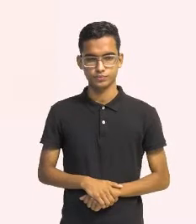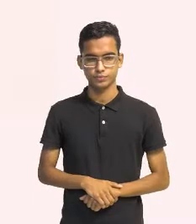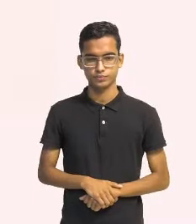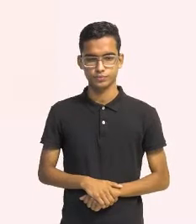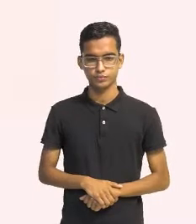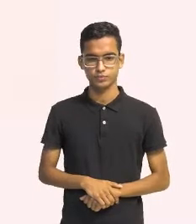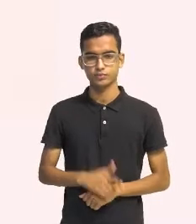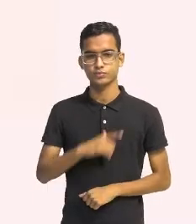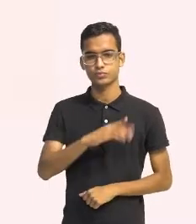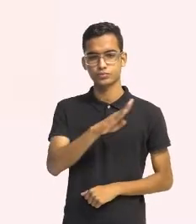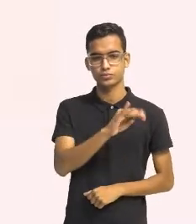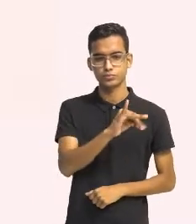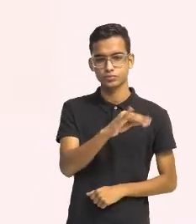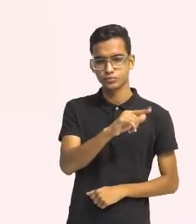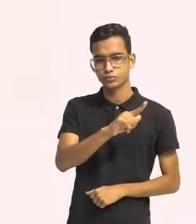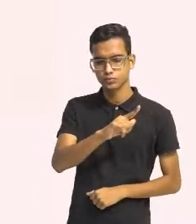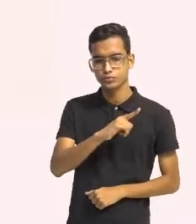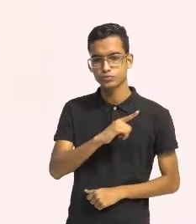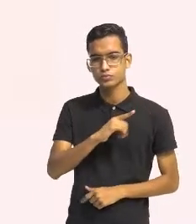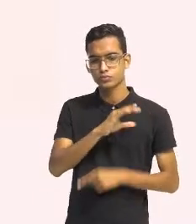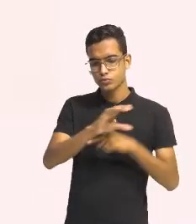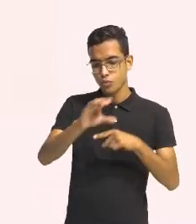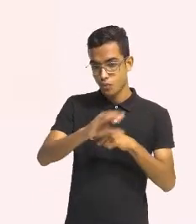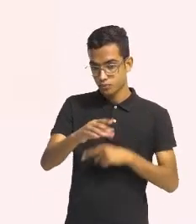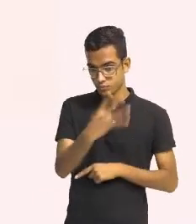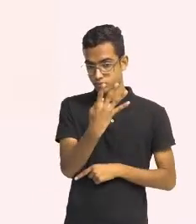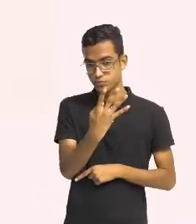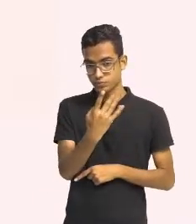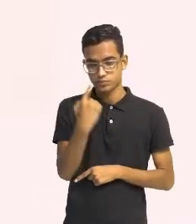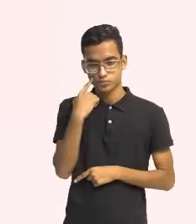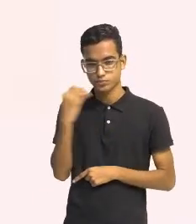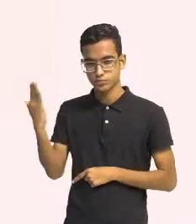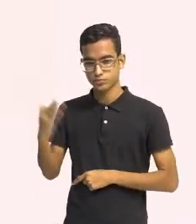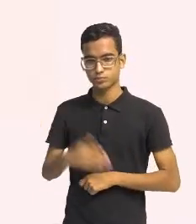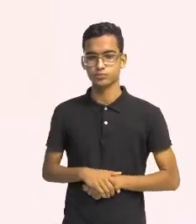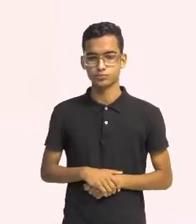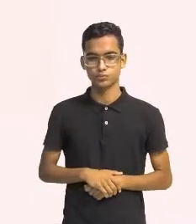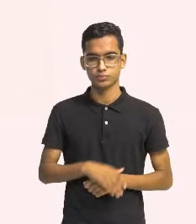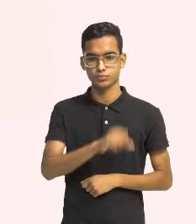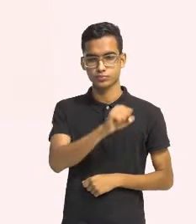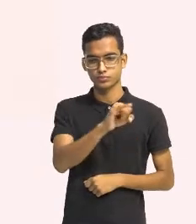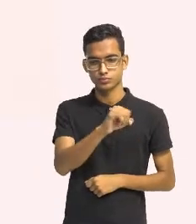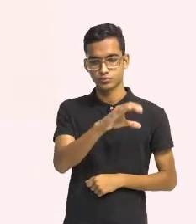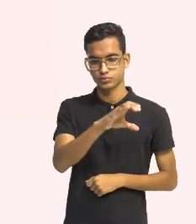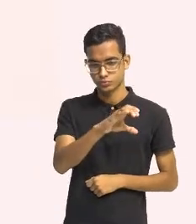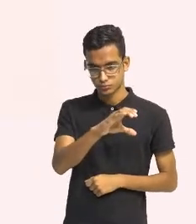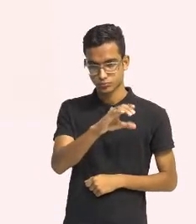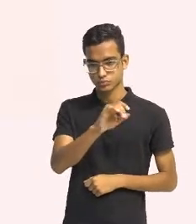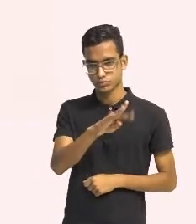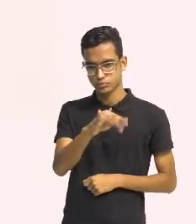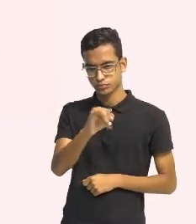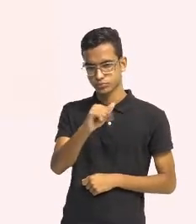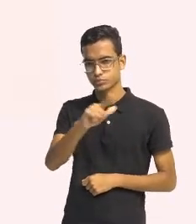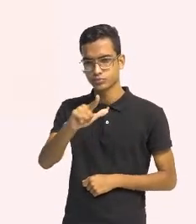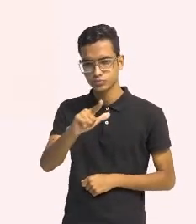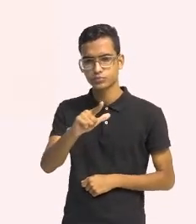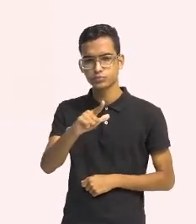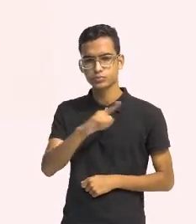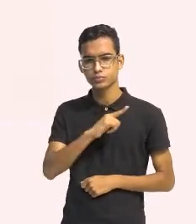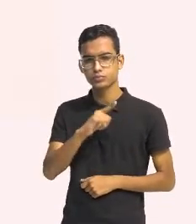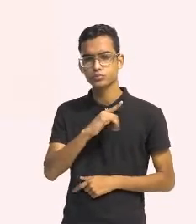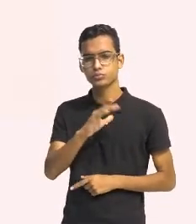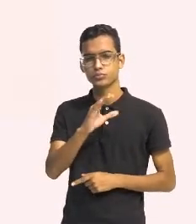ó, o butil com 4 carbonos, o sec-butil também com 4 carbonos, mas